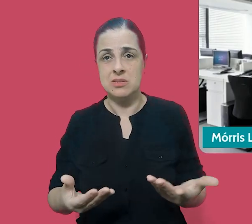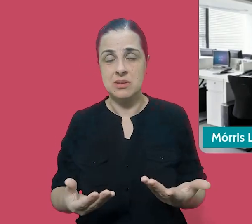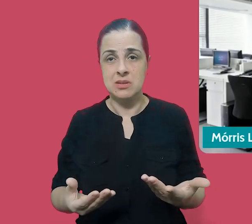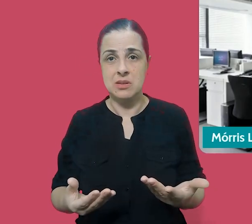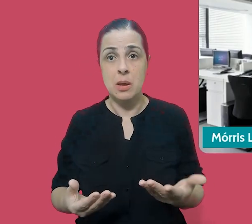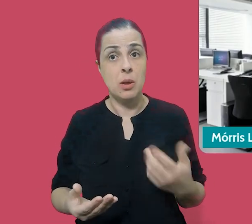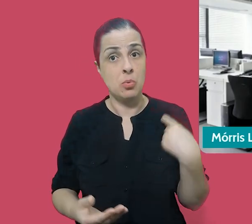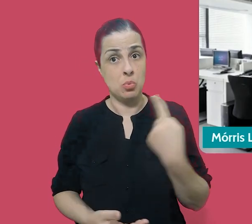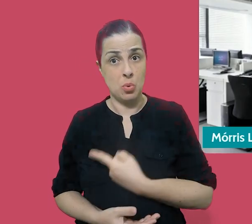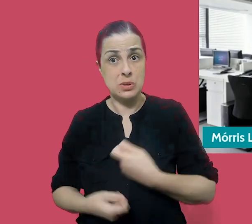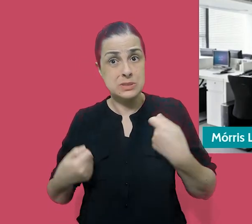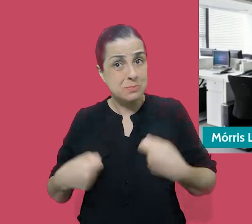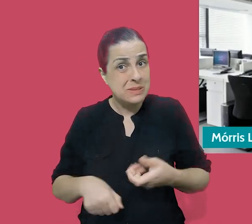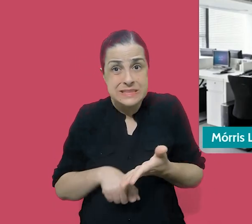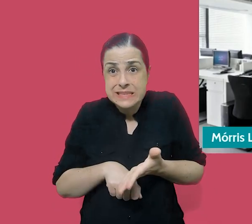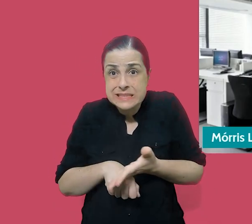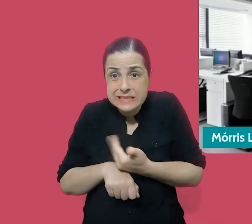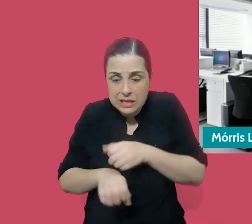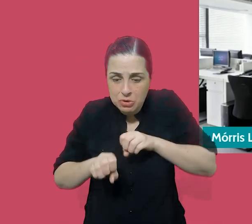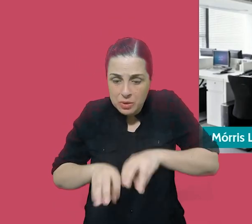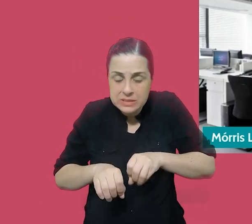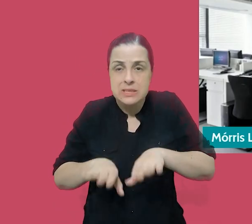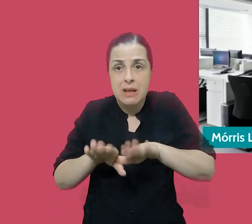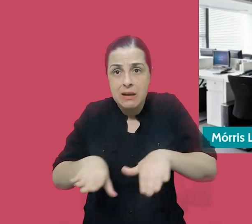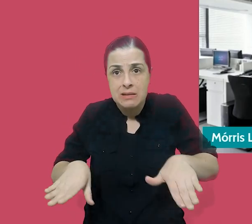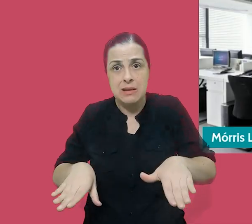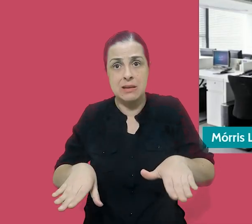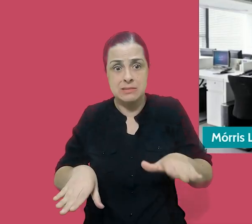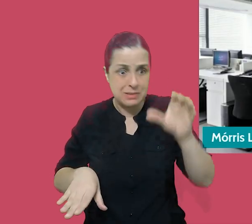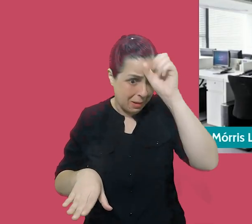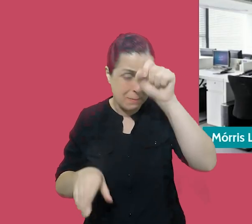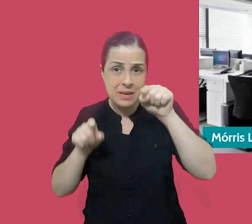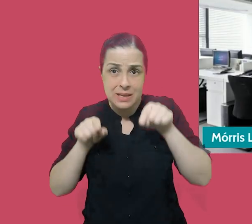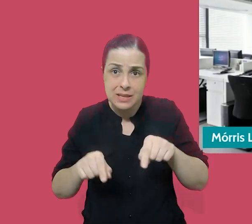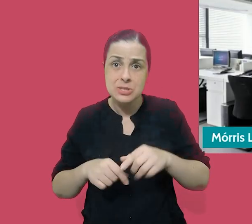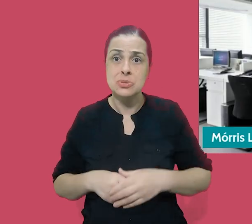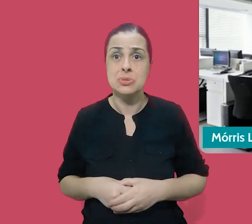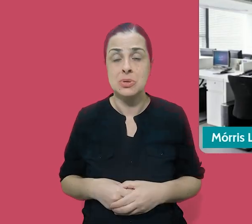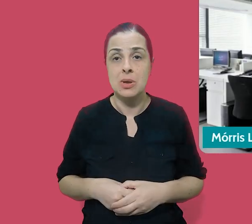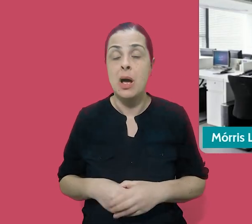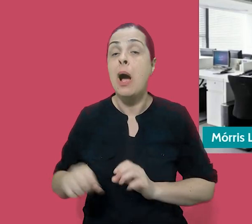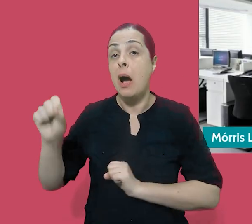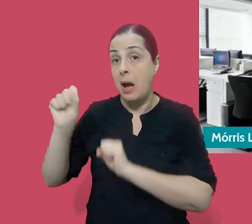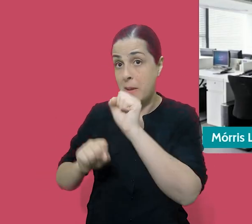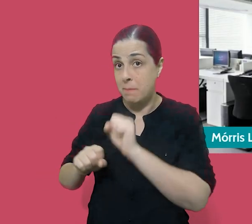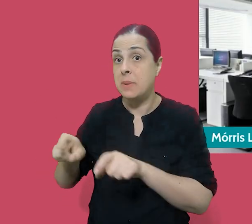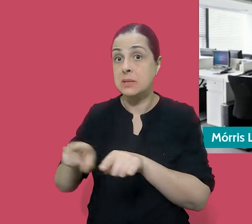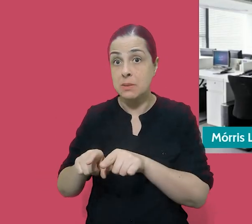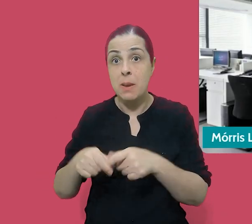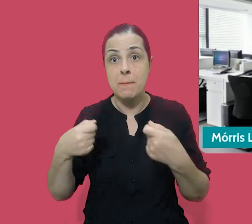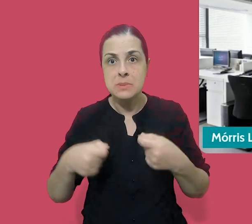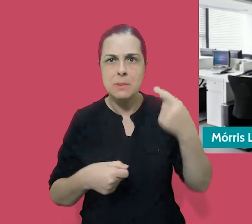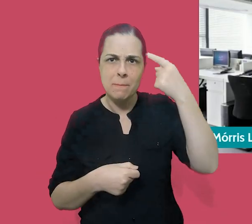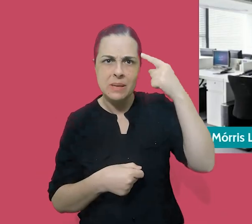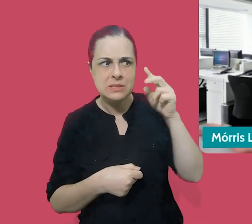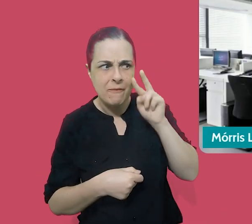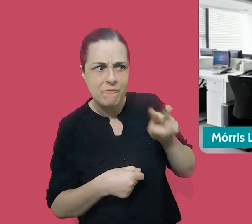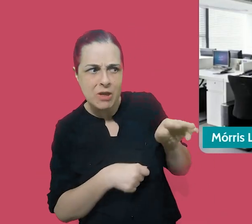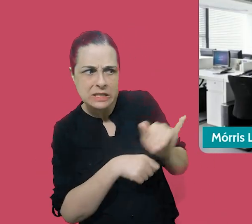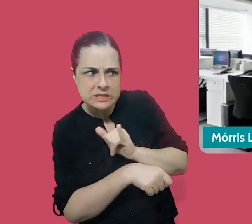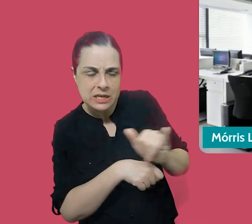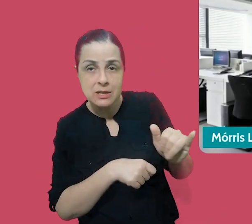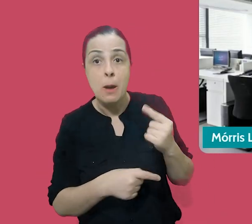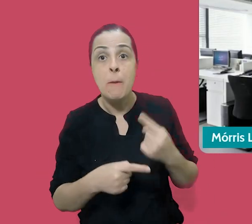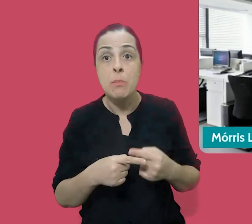desde cedo, desde as crianças, mas as empresas precisam entender que olhar para isso também é estratégico, porque se a população